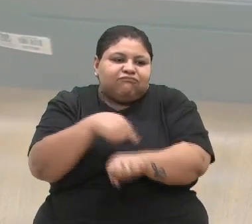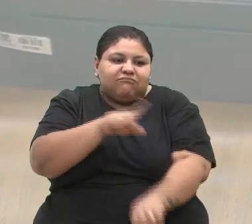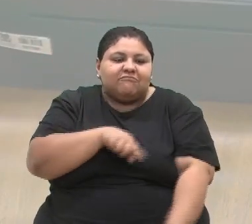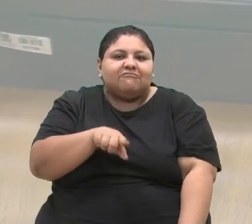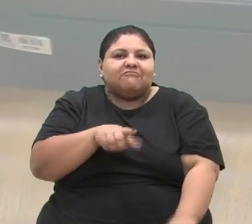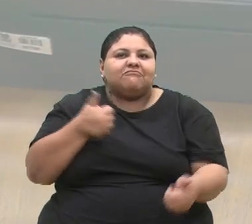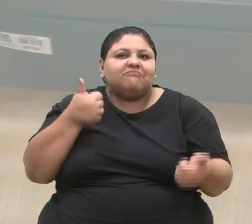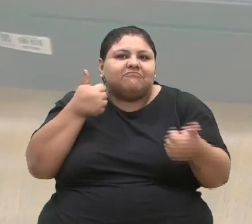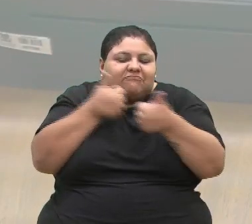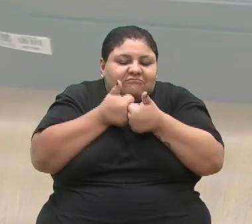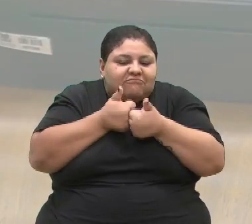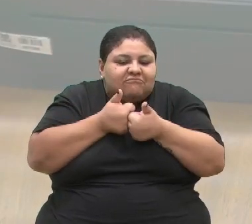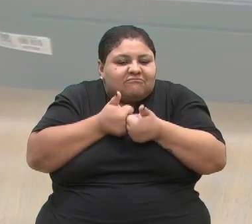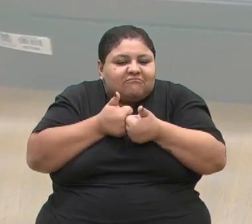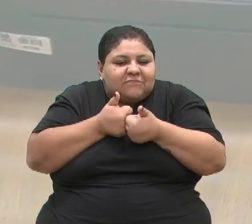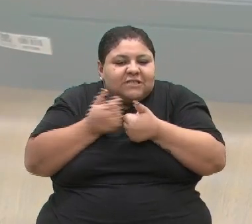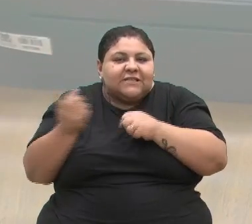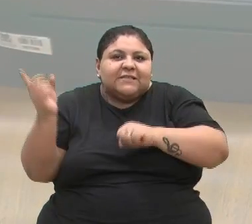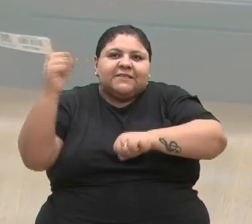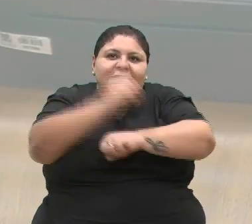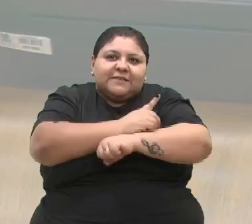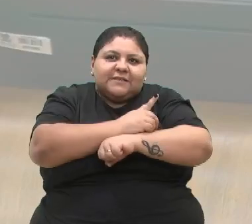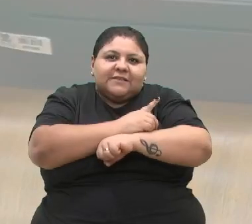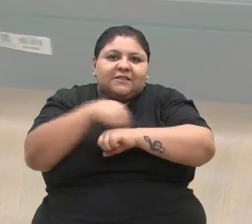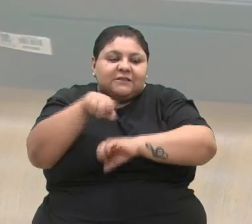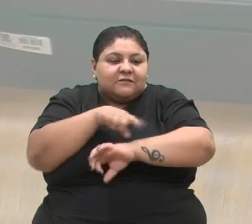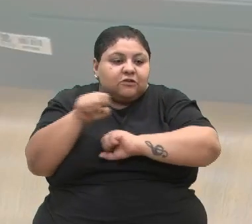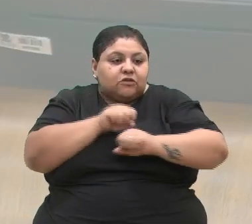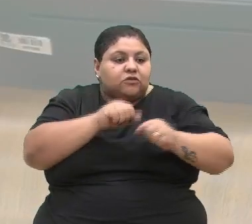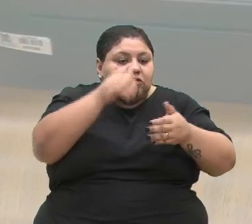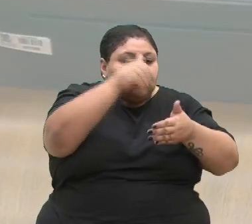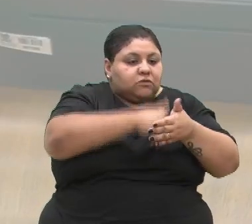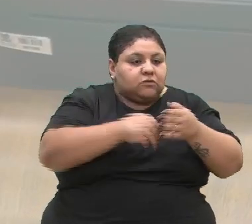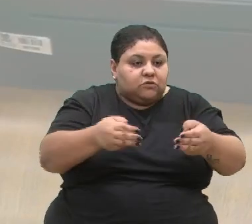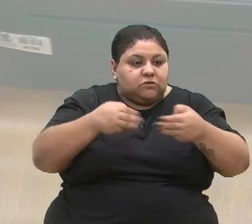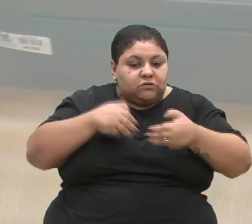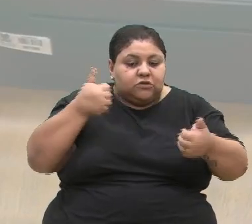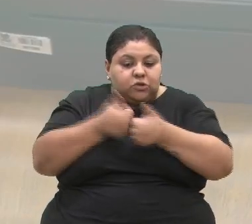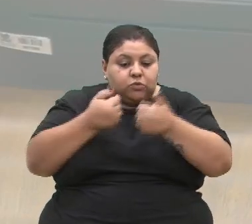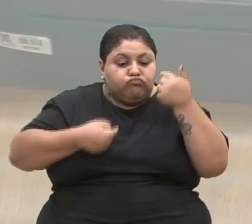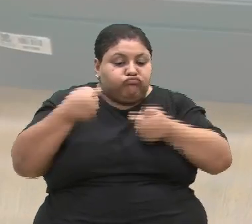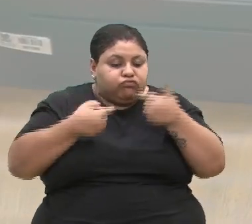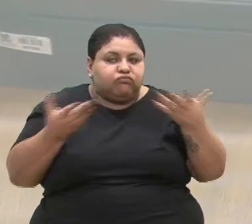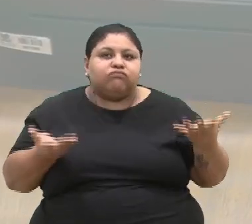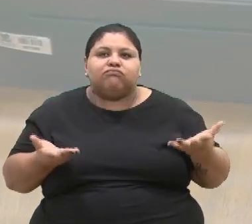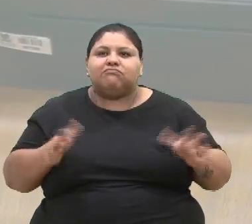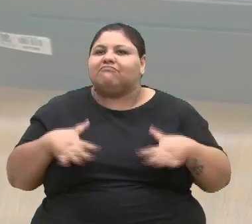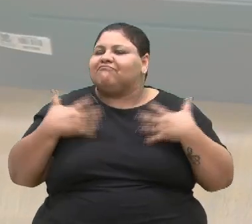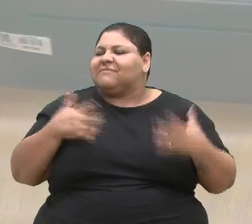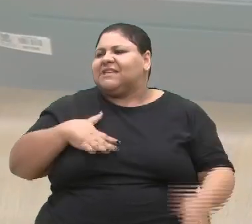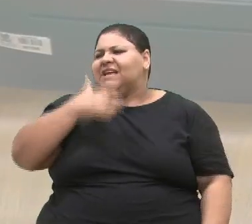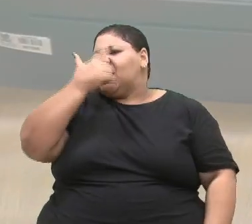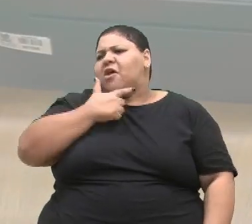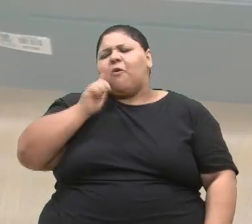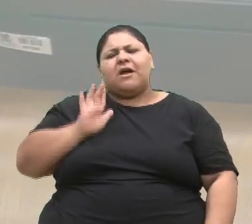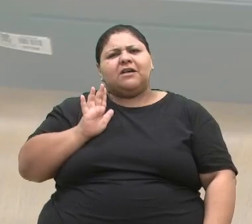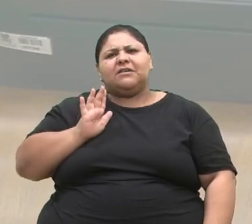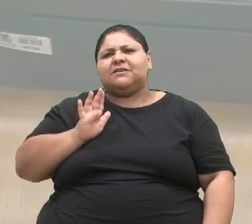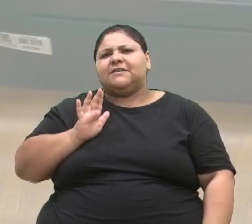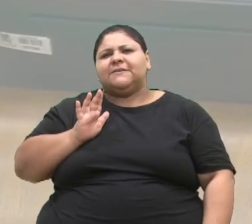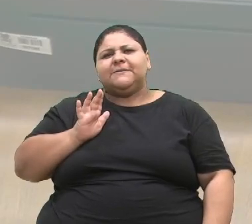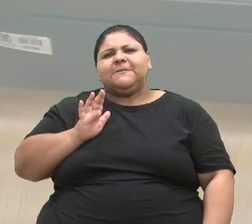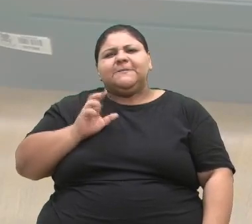é o Bressan que é famoso, porque eu conhecia sempre dizer, mas tu não conhece o Ademir Bressan, ele que é o conhecido. E aí conheci ele naquele dia aqui, o